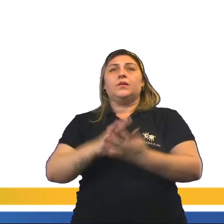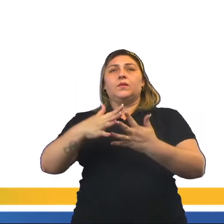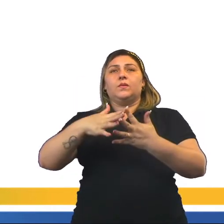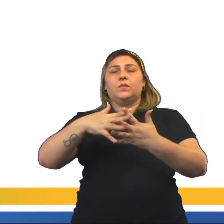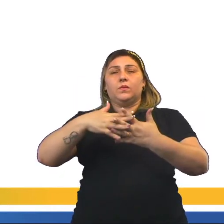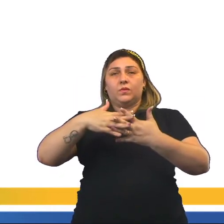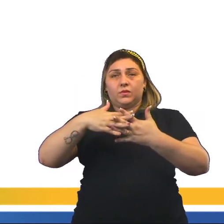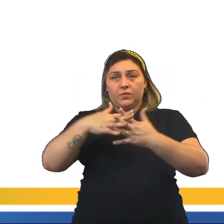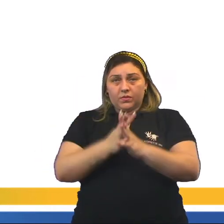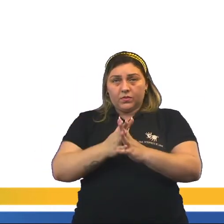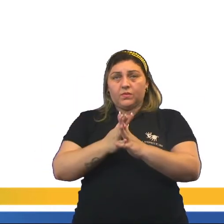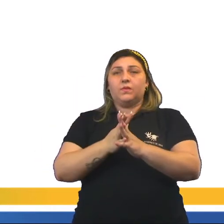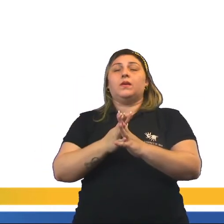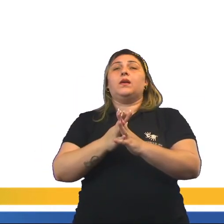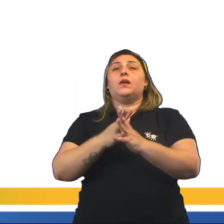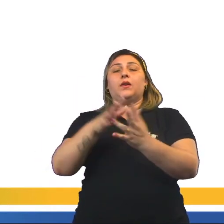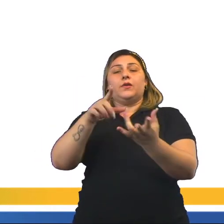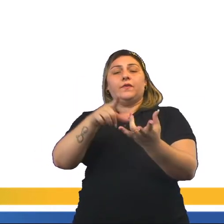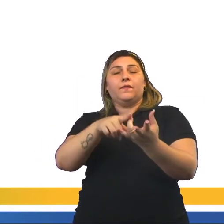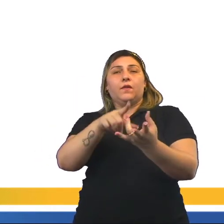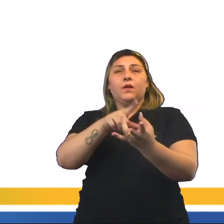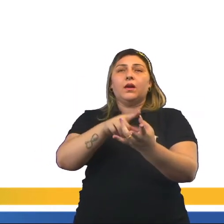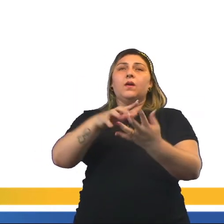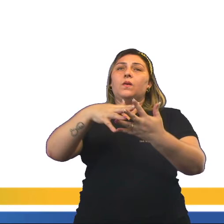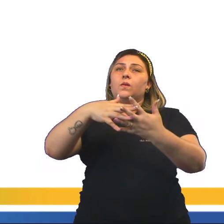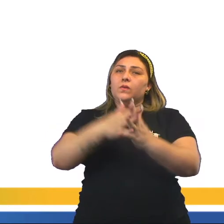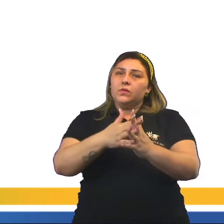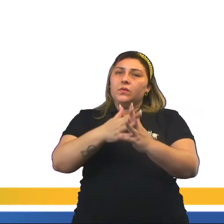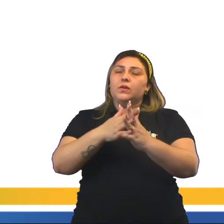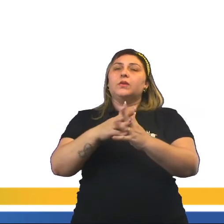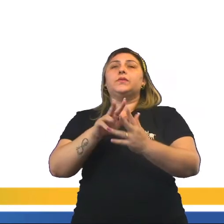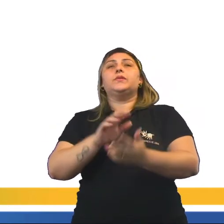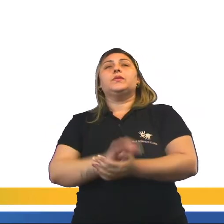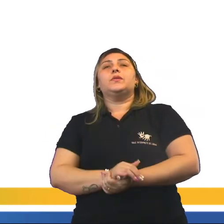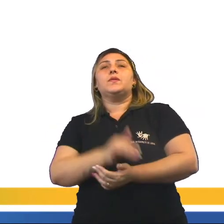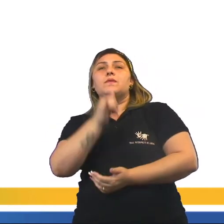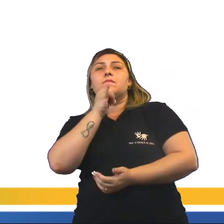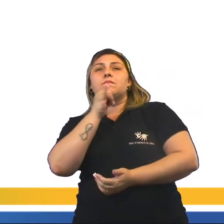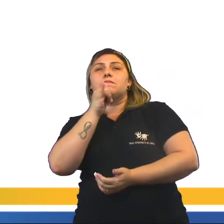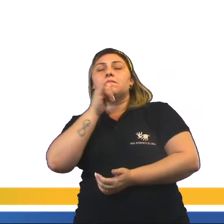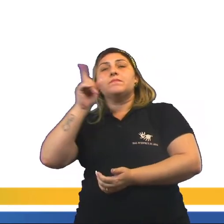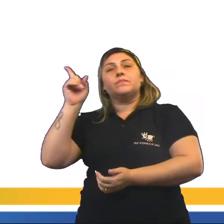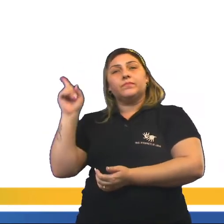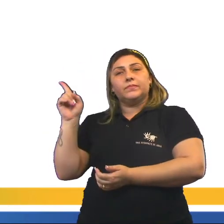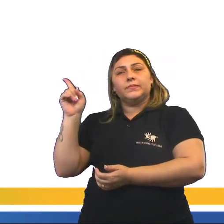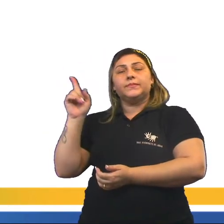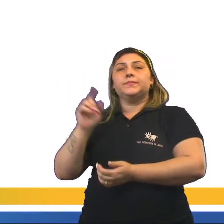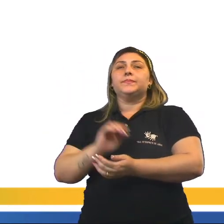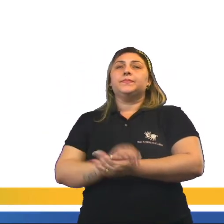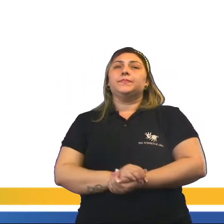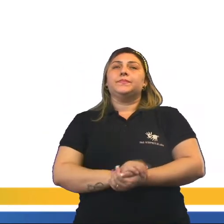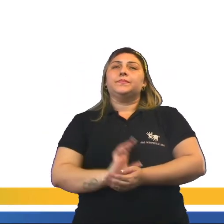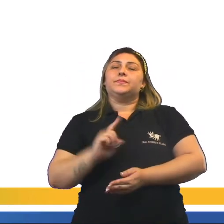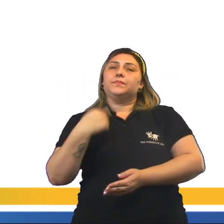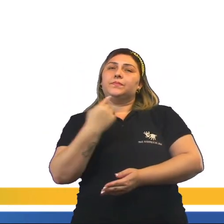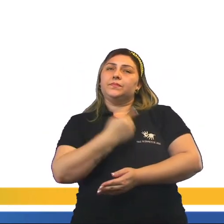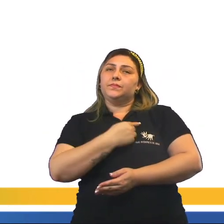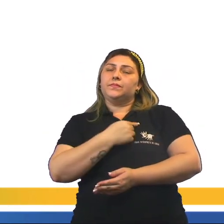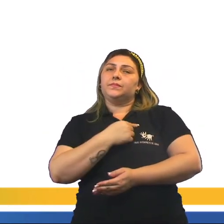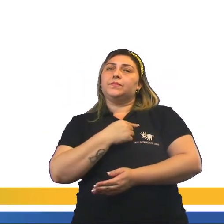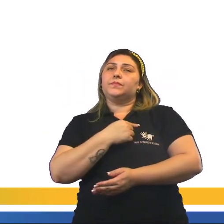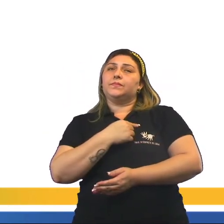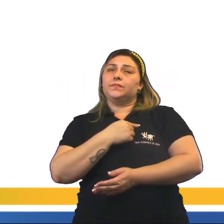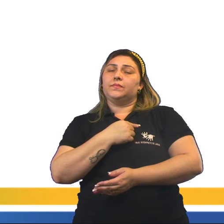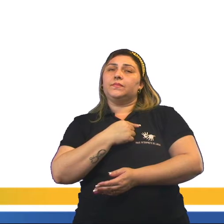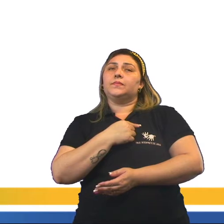consoante, vogal, consoante. Se ele for consoante, vogal, consoante, como o exemplo aí, o verbo stop, a gente vai